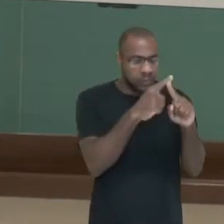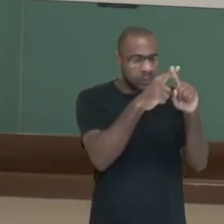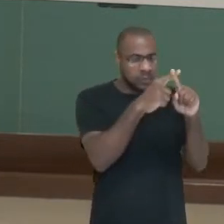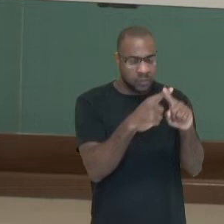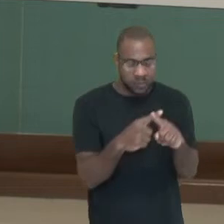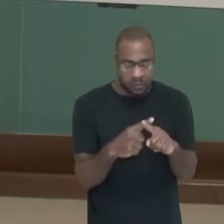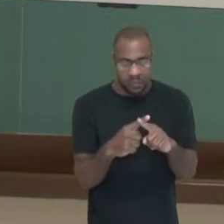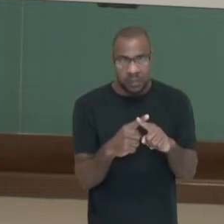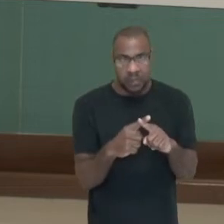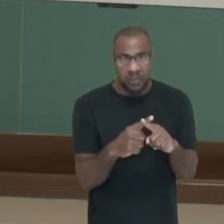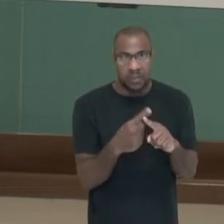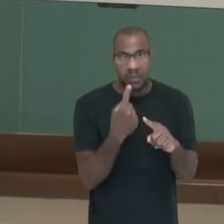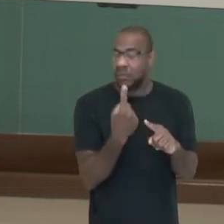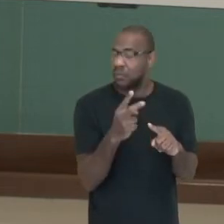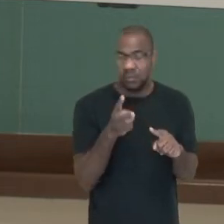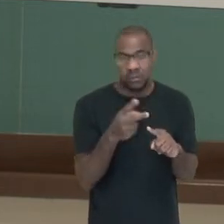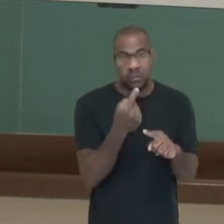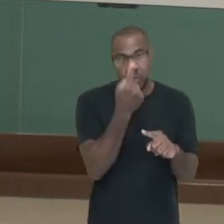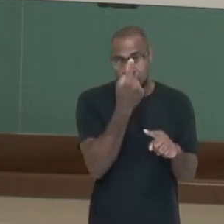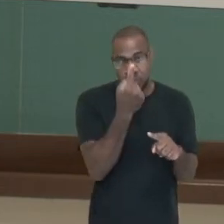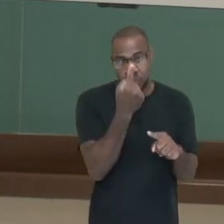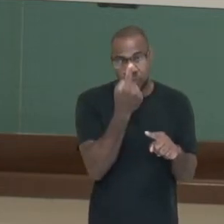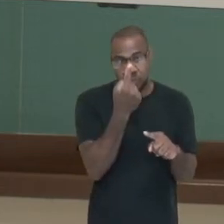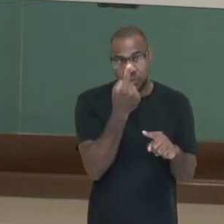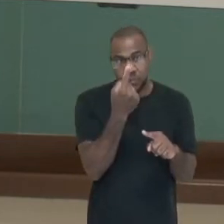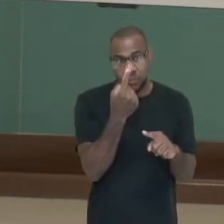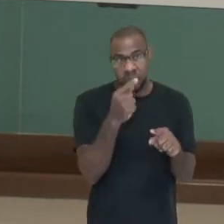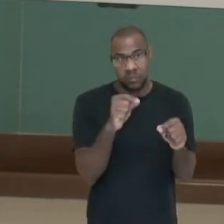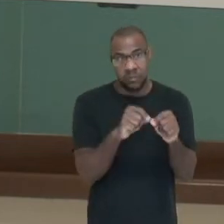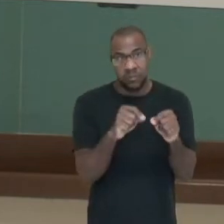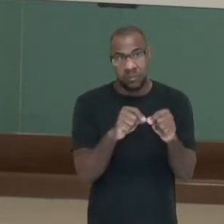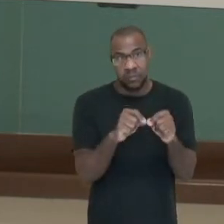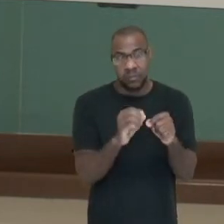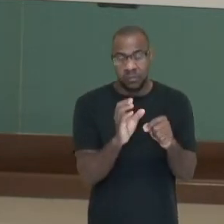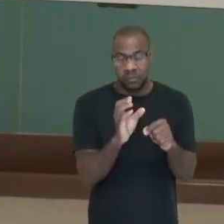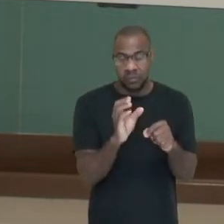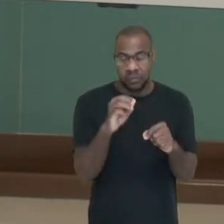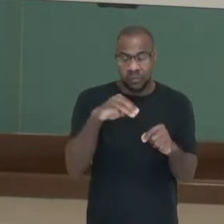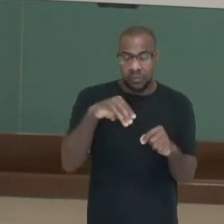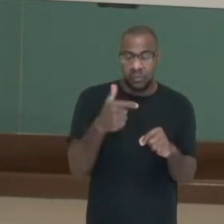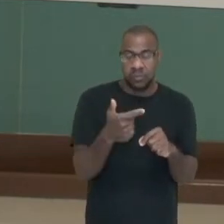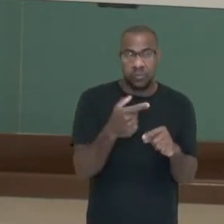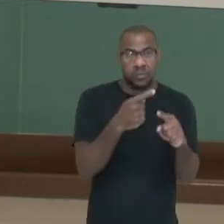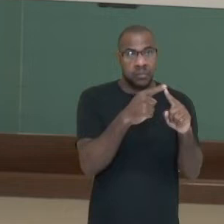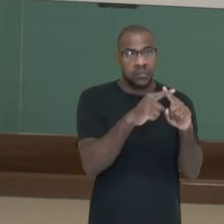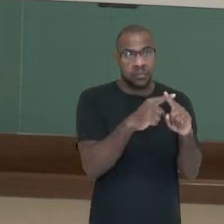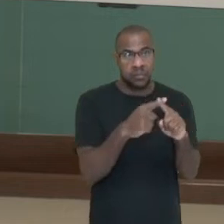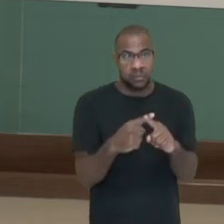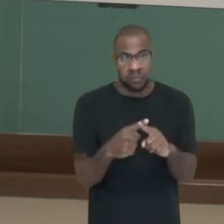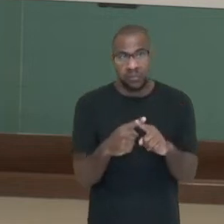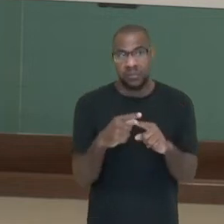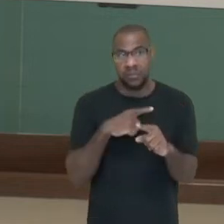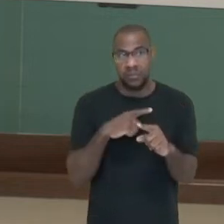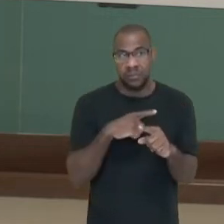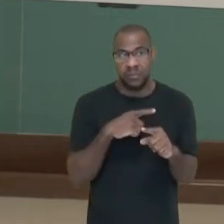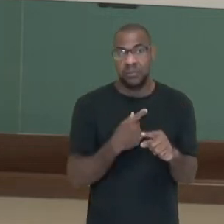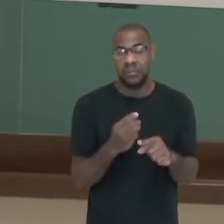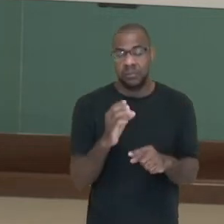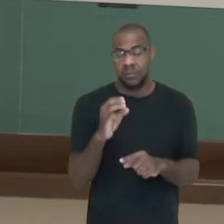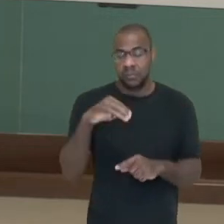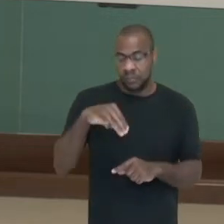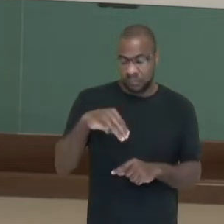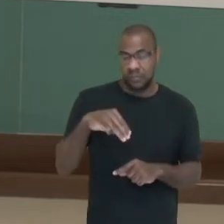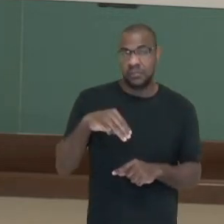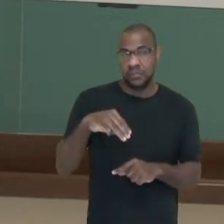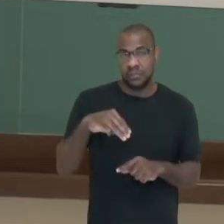vezes 1, eu continuo com 1. Mas a hora que eu multiplico centímetro vezes centímetro, eu passo a falar de